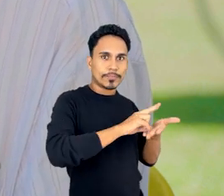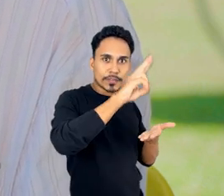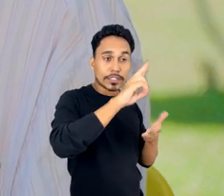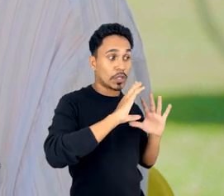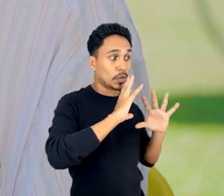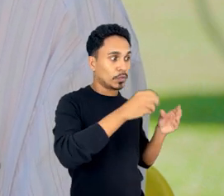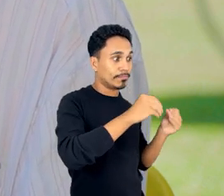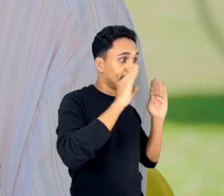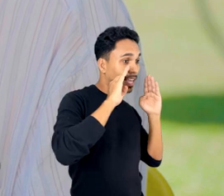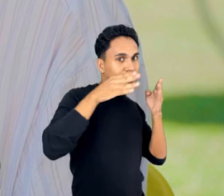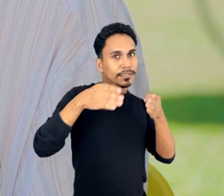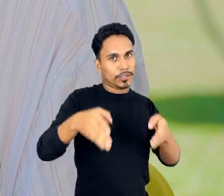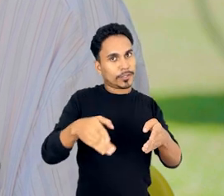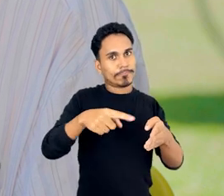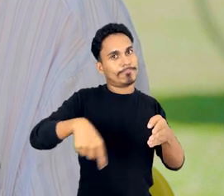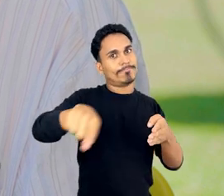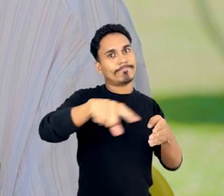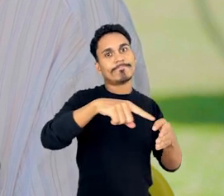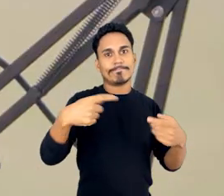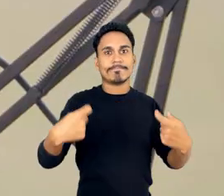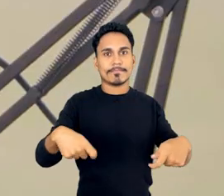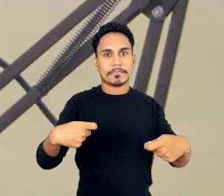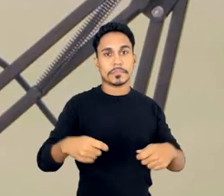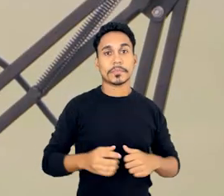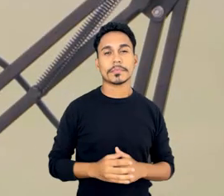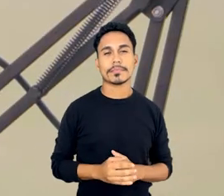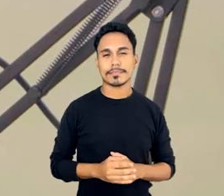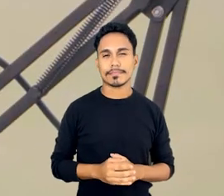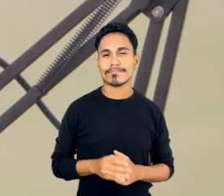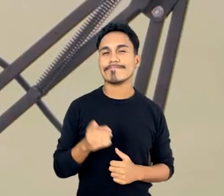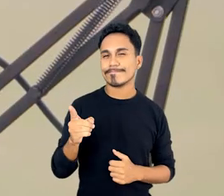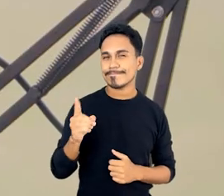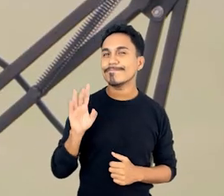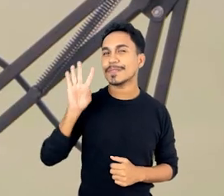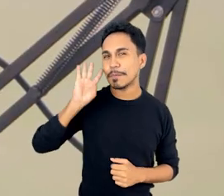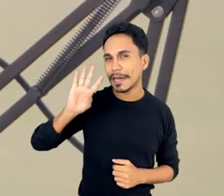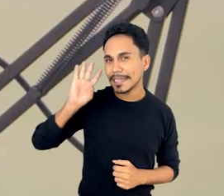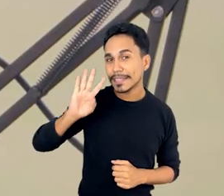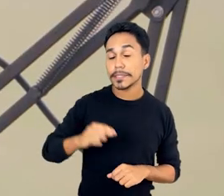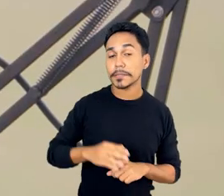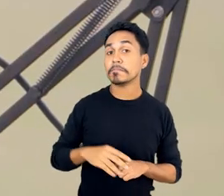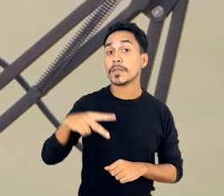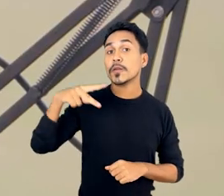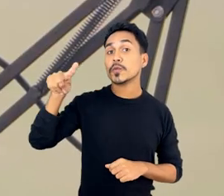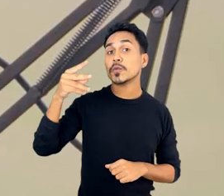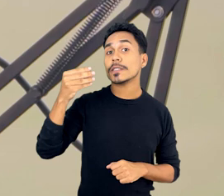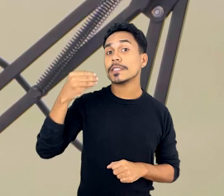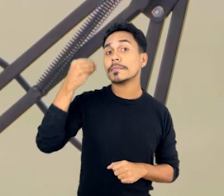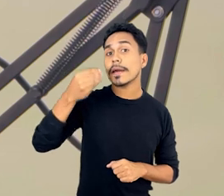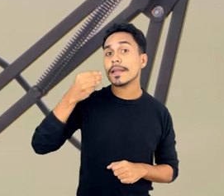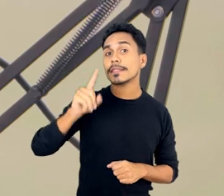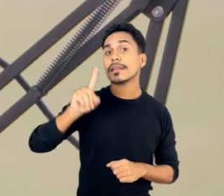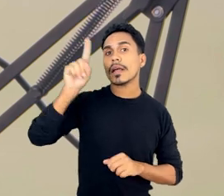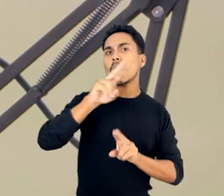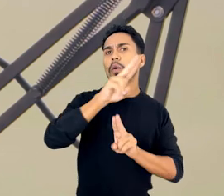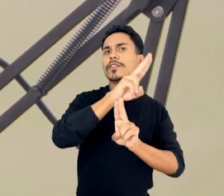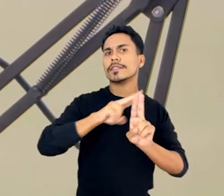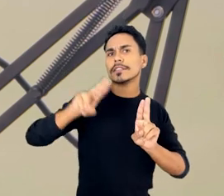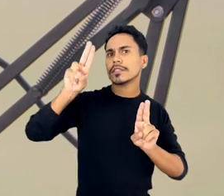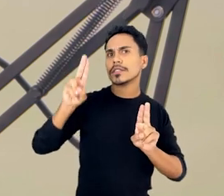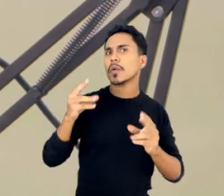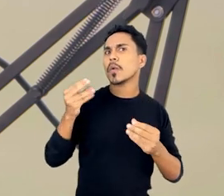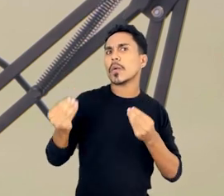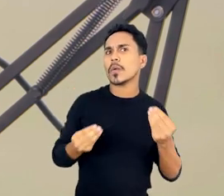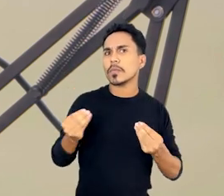precisam pensar em atender bacana e o que o Senhor tem visto eh pelo sua experiência lá na Universidade de Brasília que vem